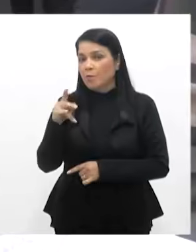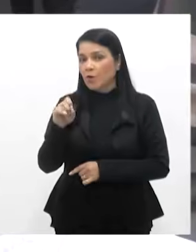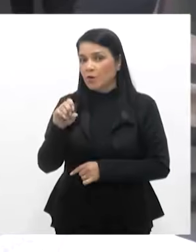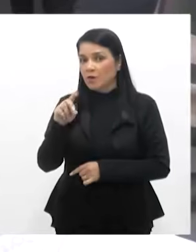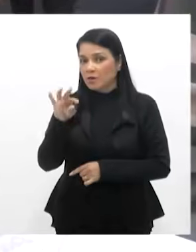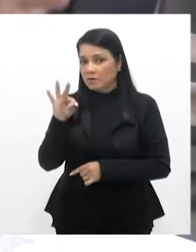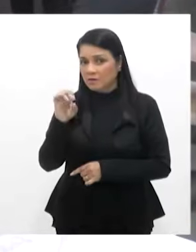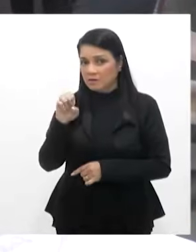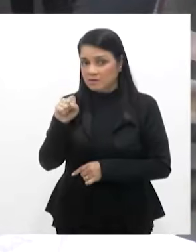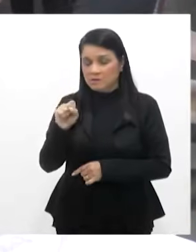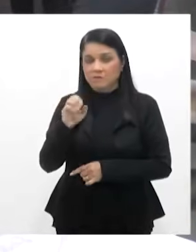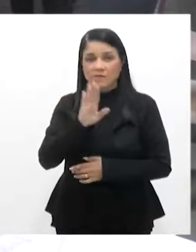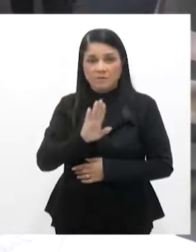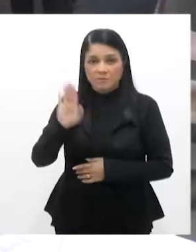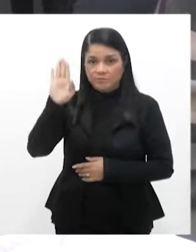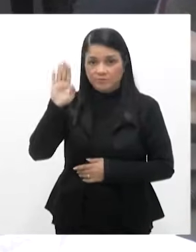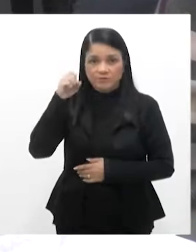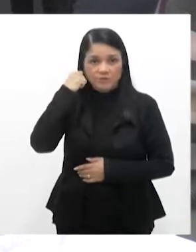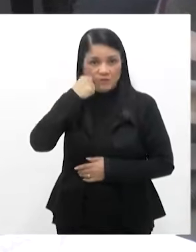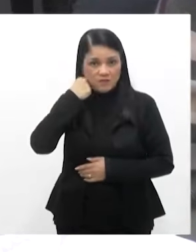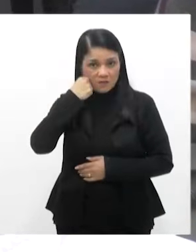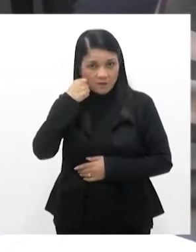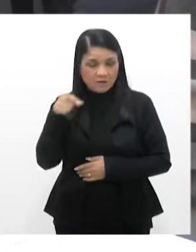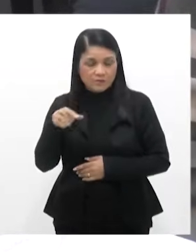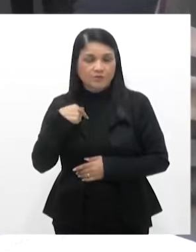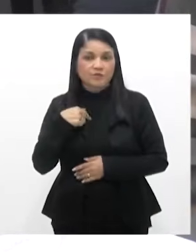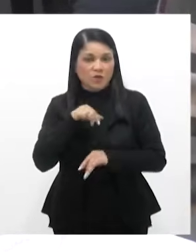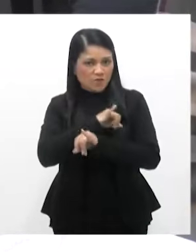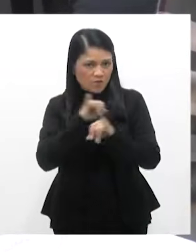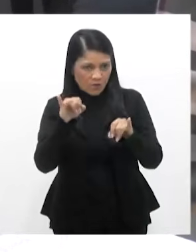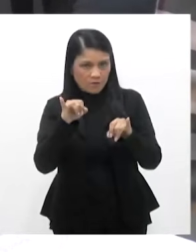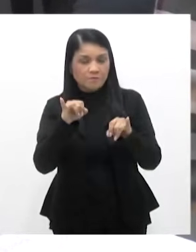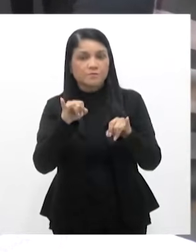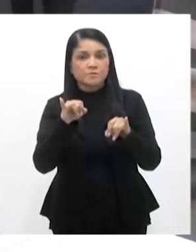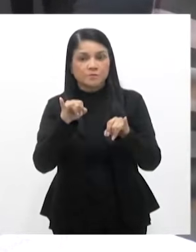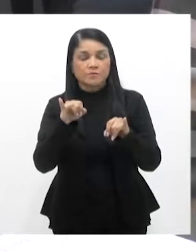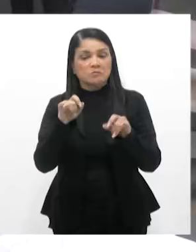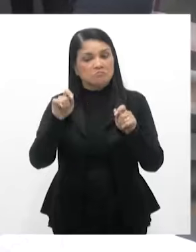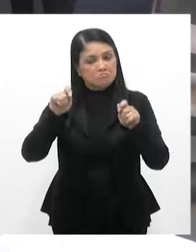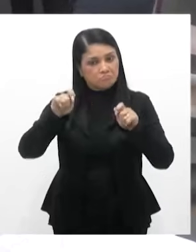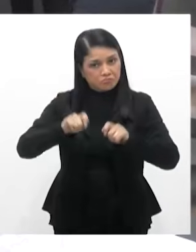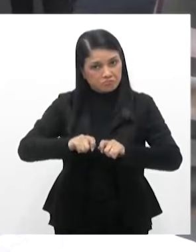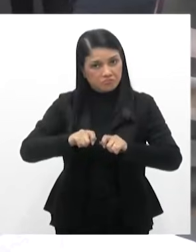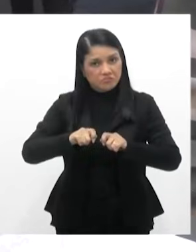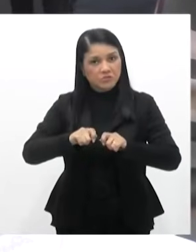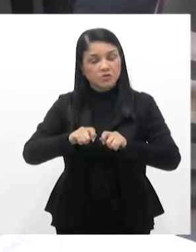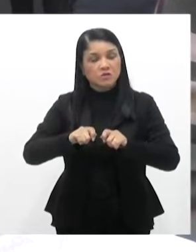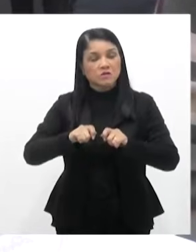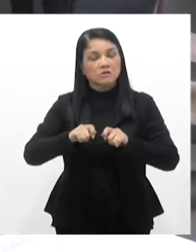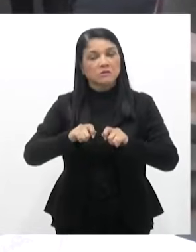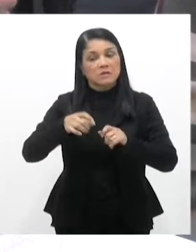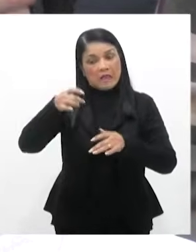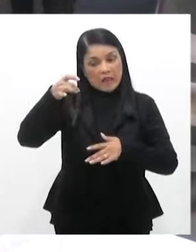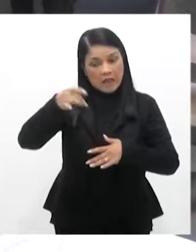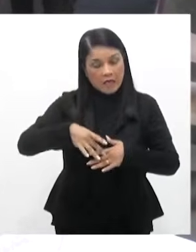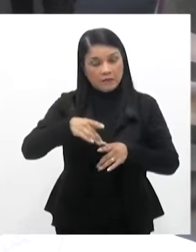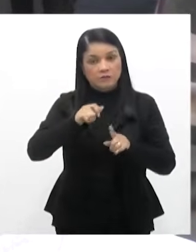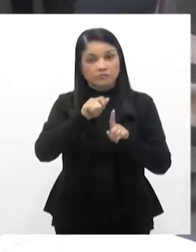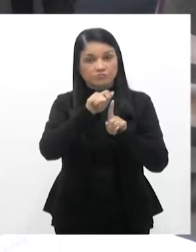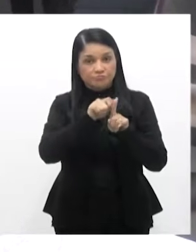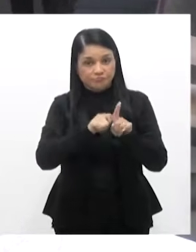Os senhores sabiam, aqui dentro, porque foi falado publicamente, que havia até a possibilidade dele sair 1º de janeiro.